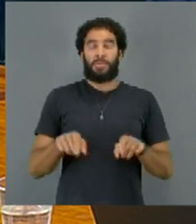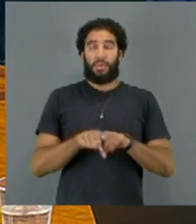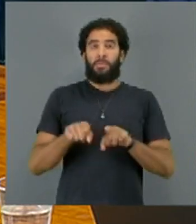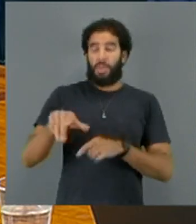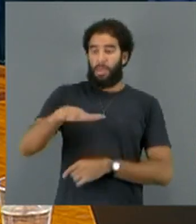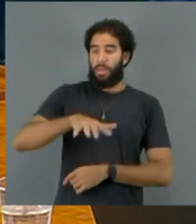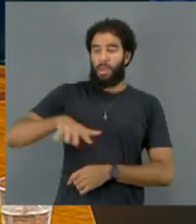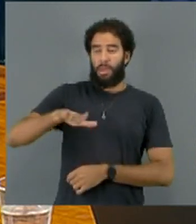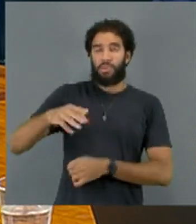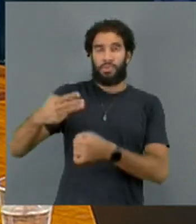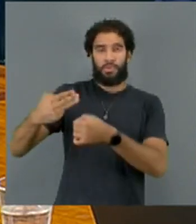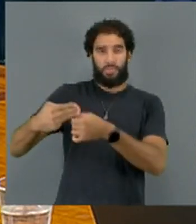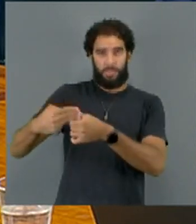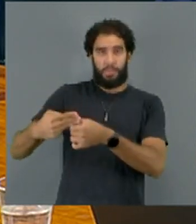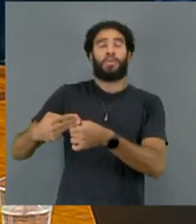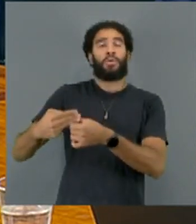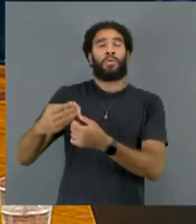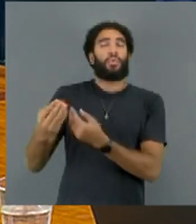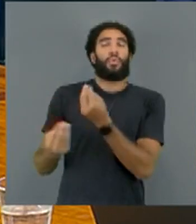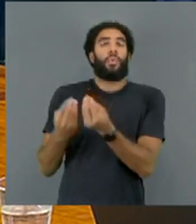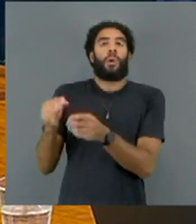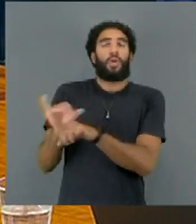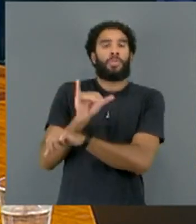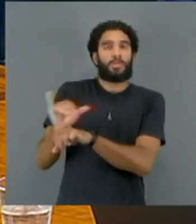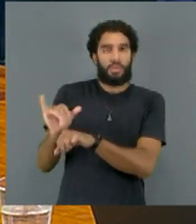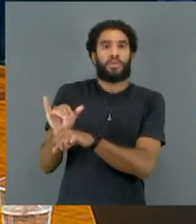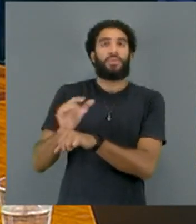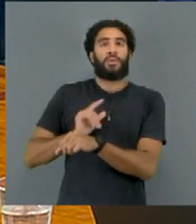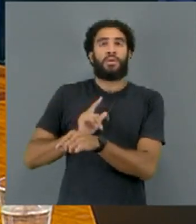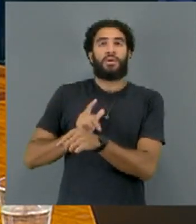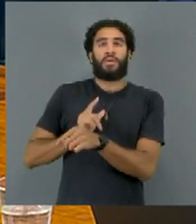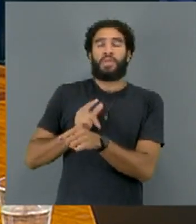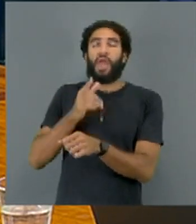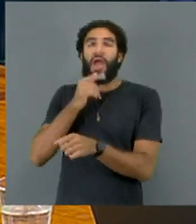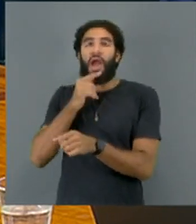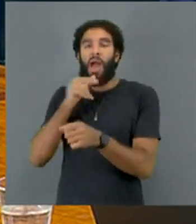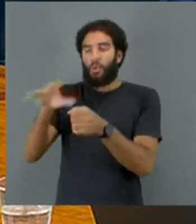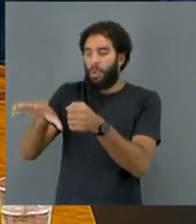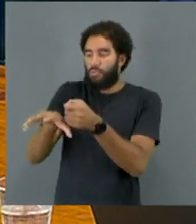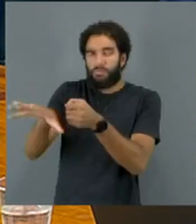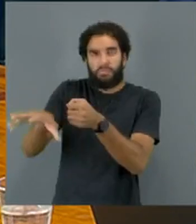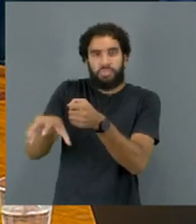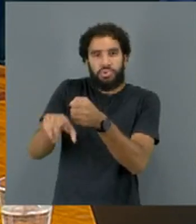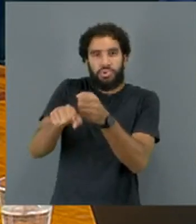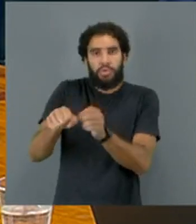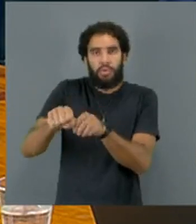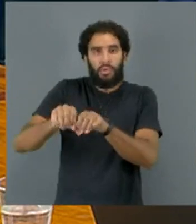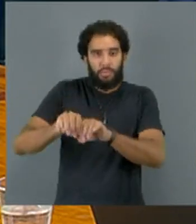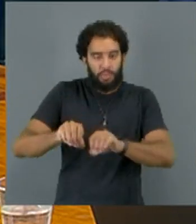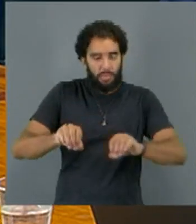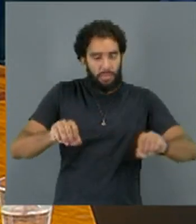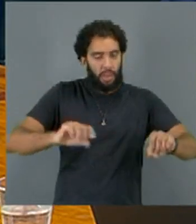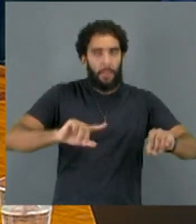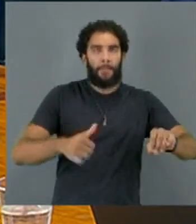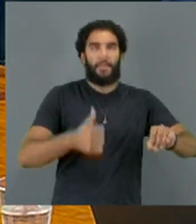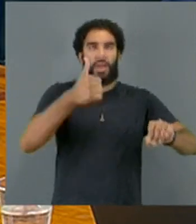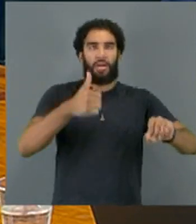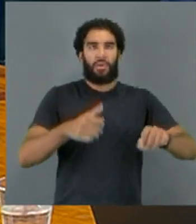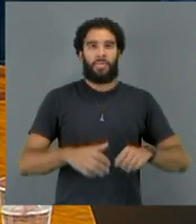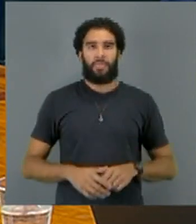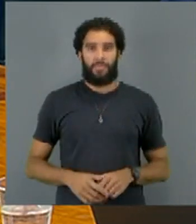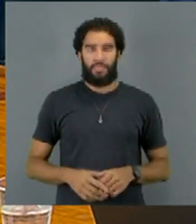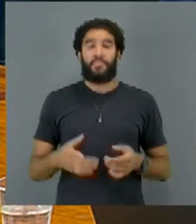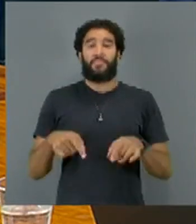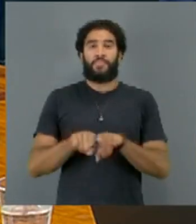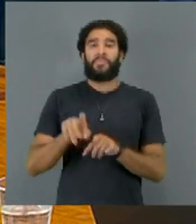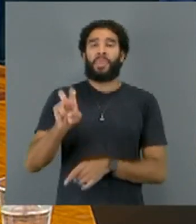do município por meio de obras de drenagem. Letra C. Ampliar em 5% a extensão da